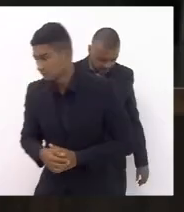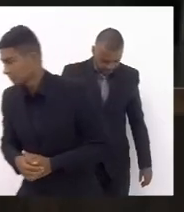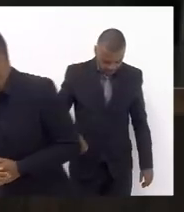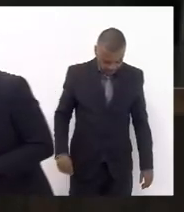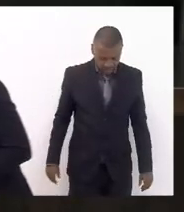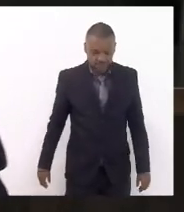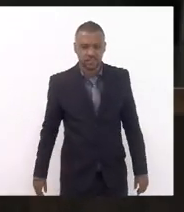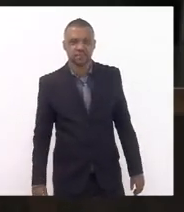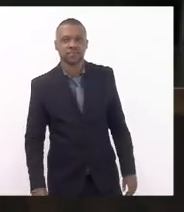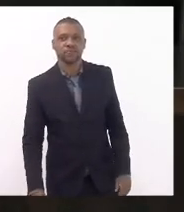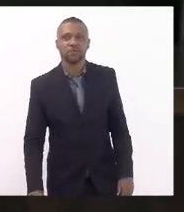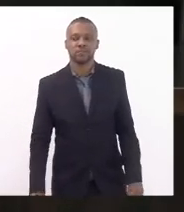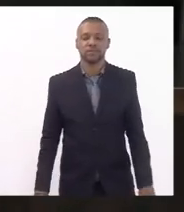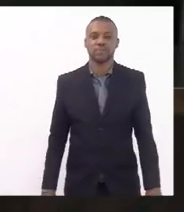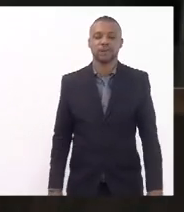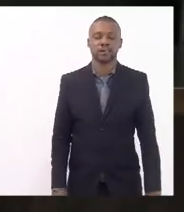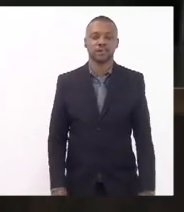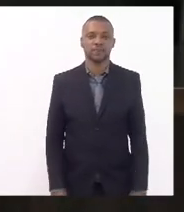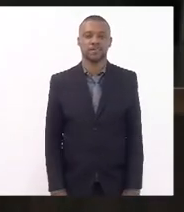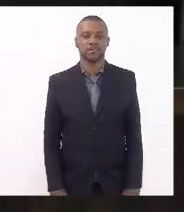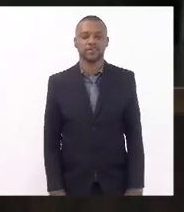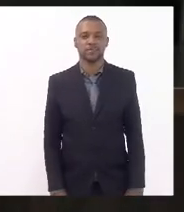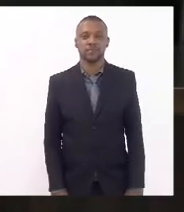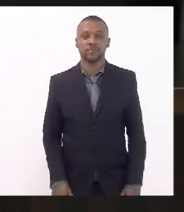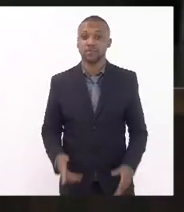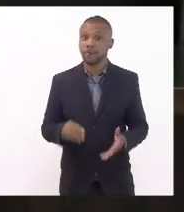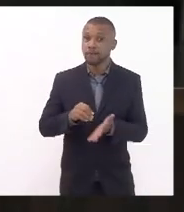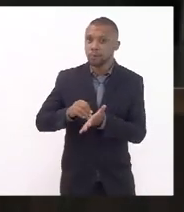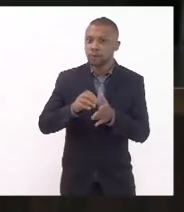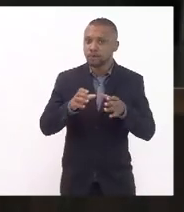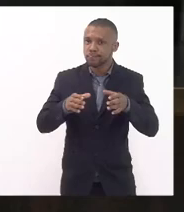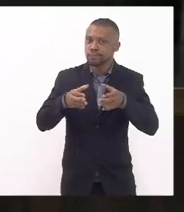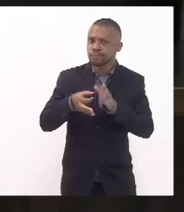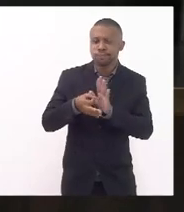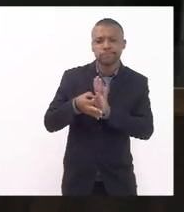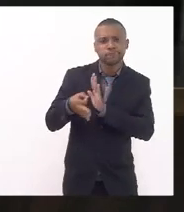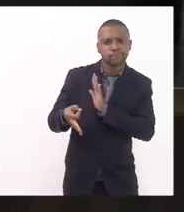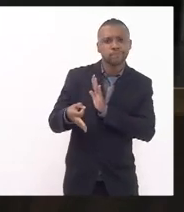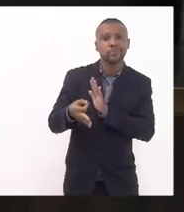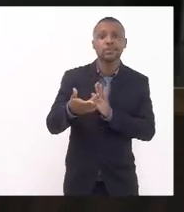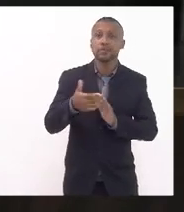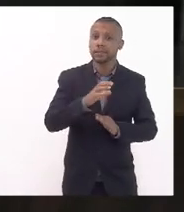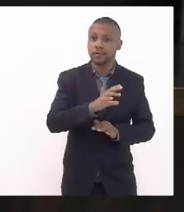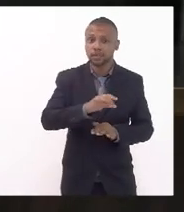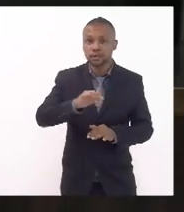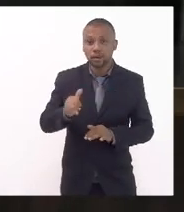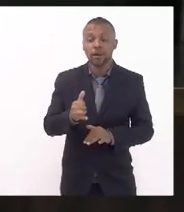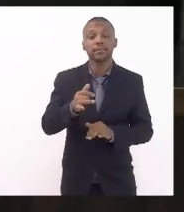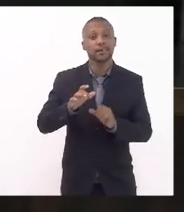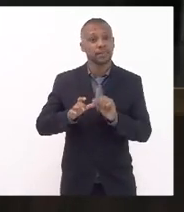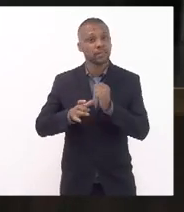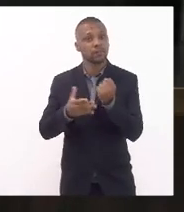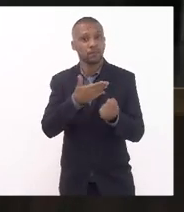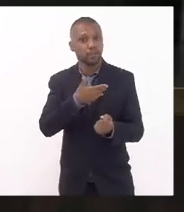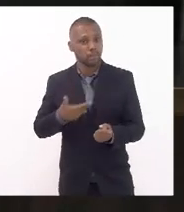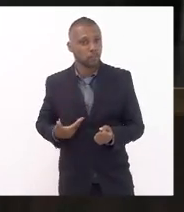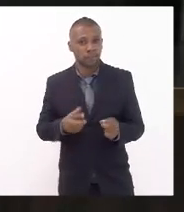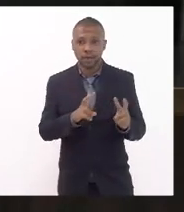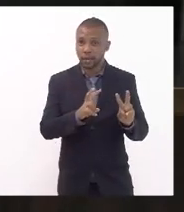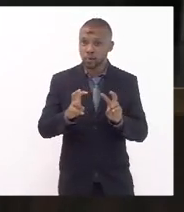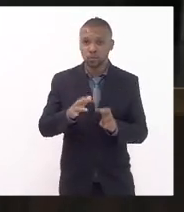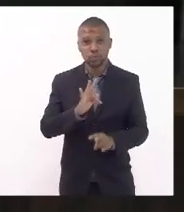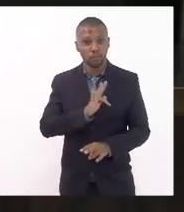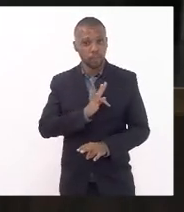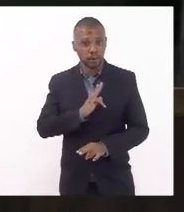de 2017. Pendente de pareceres das comissões de Constituição e Justiça, de Assunto da Criança e do Adolescente e do Idoso, de Segurança Pública, Assuntos de Polícia, de Servidores